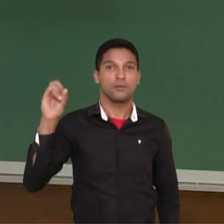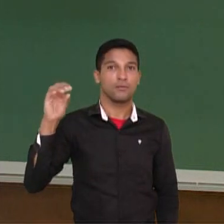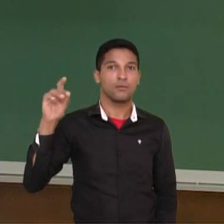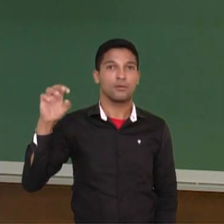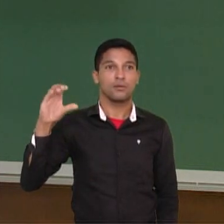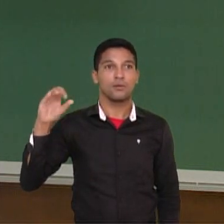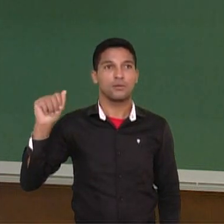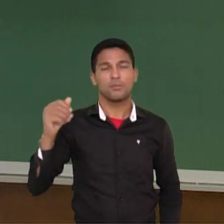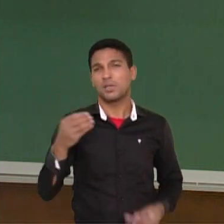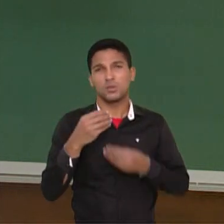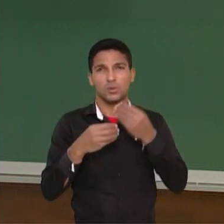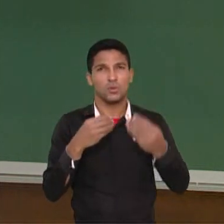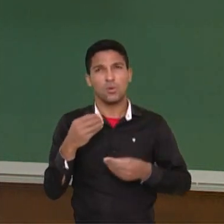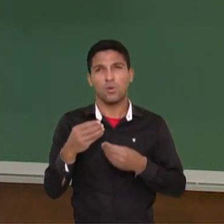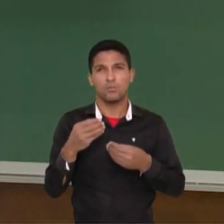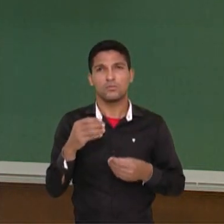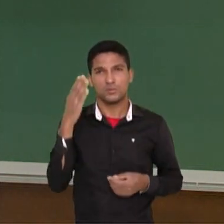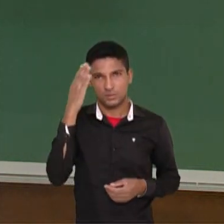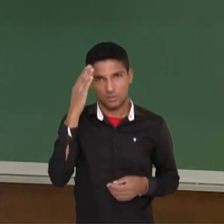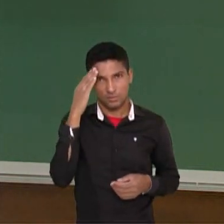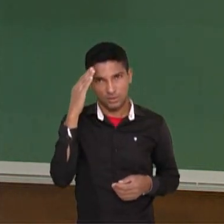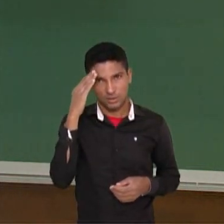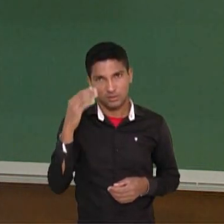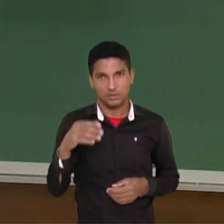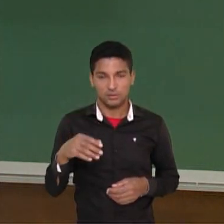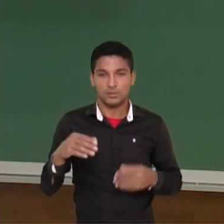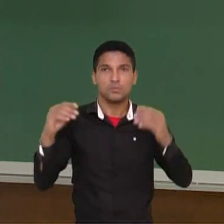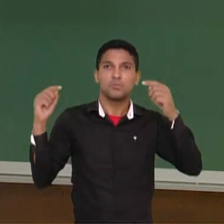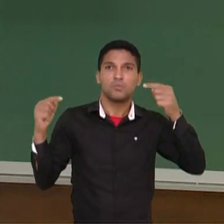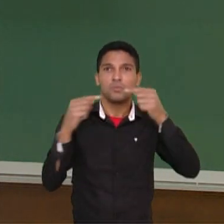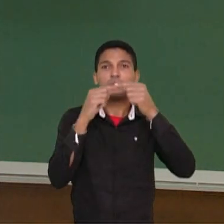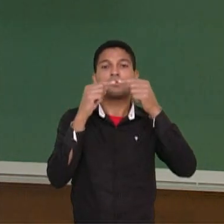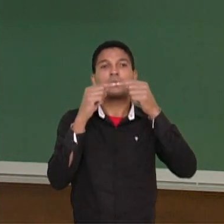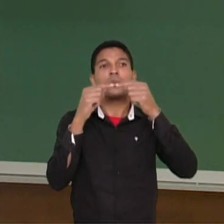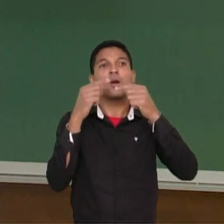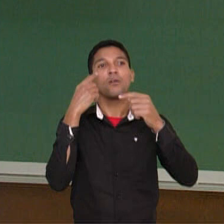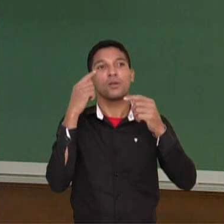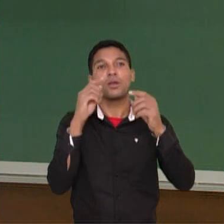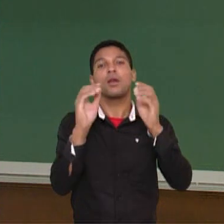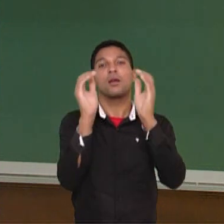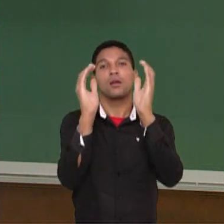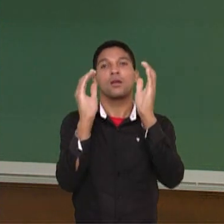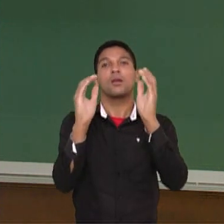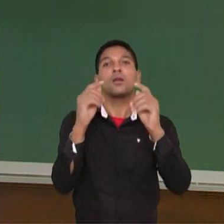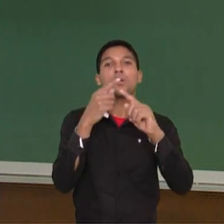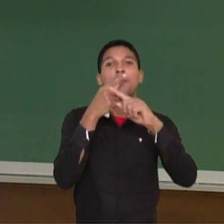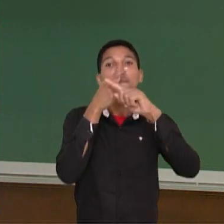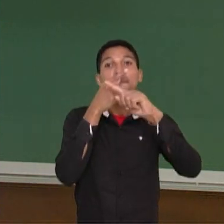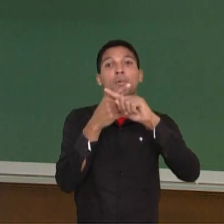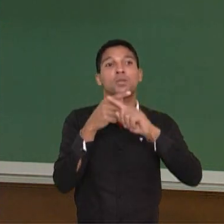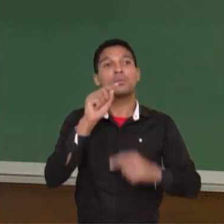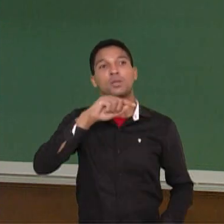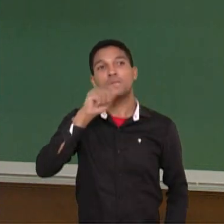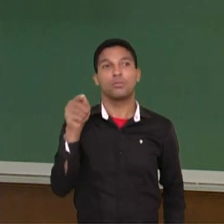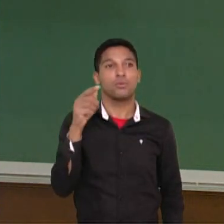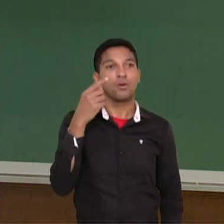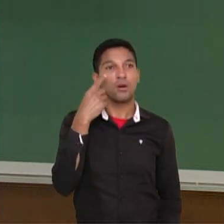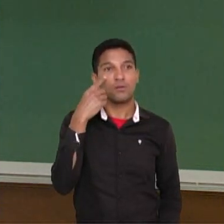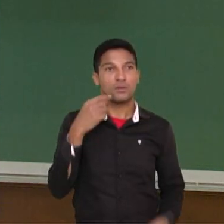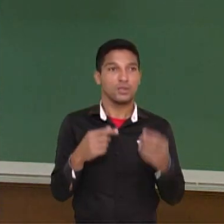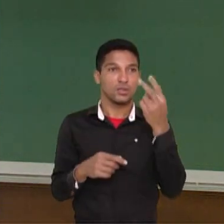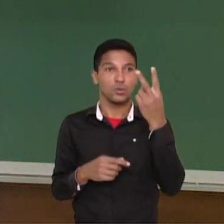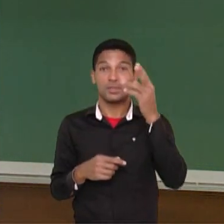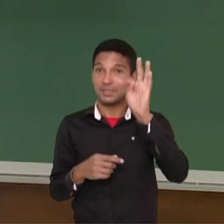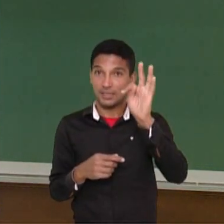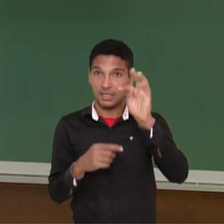faça a distributiva e veja se volta para a linha de cima. 2t vezes 12, 24t. 2t vezes menos 2t